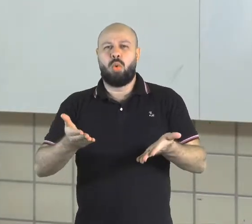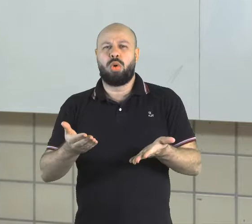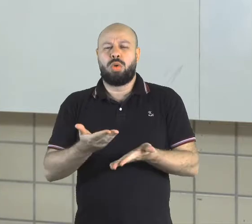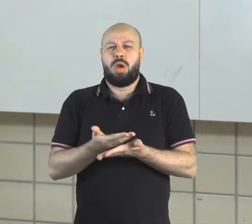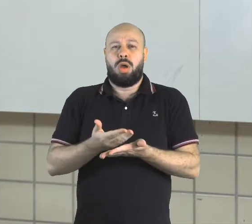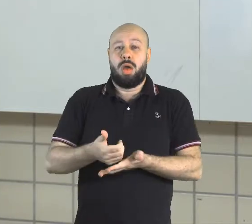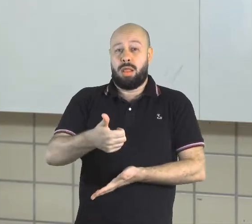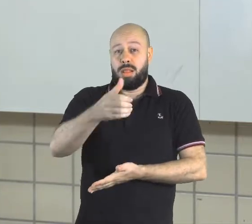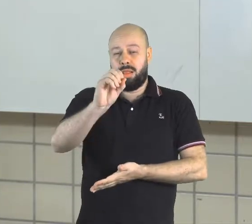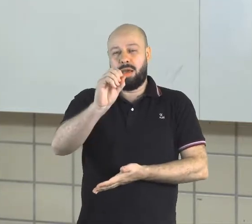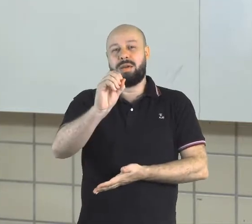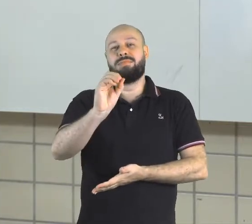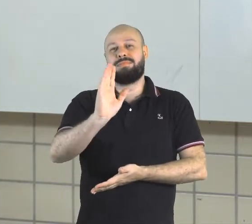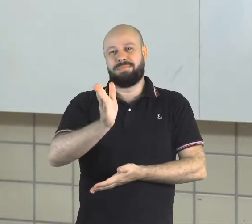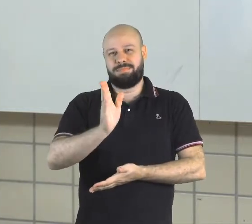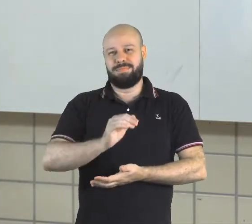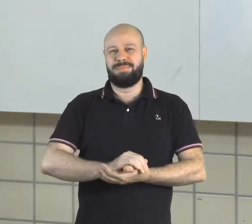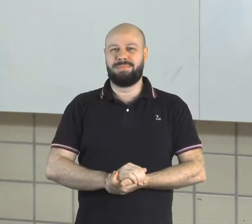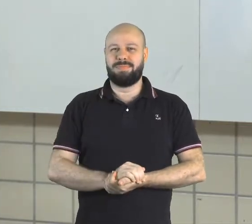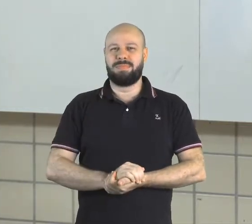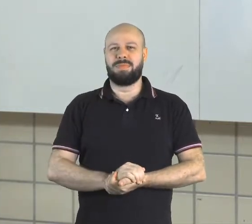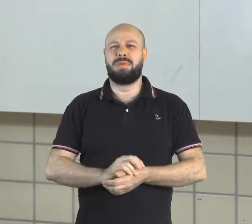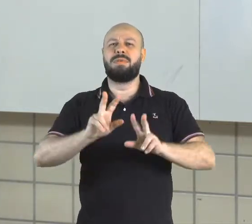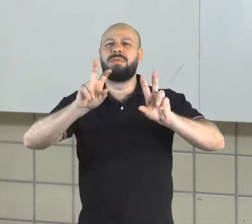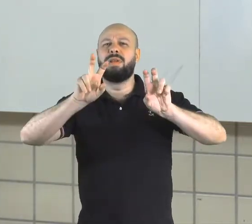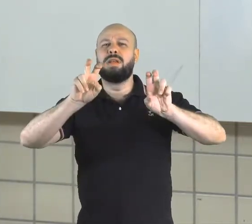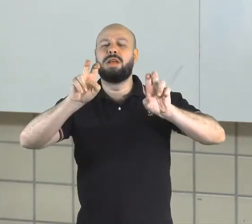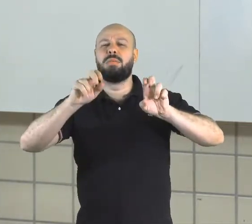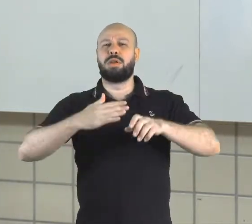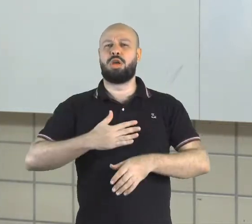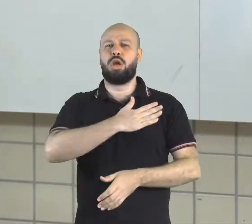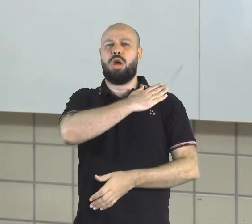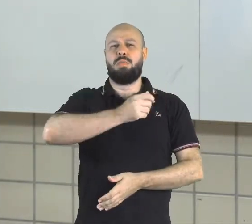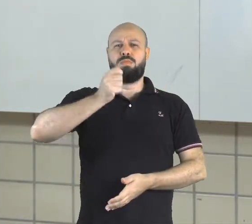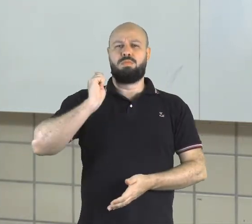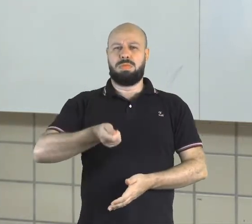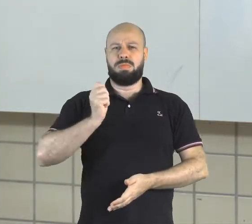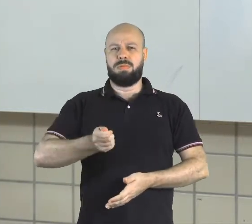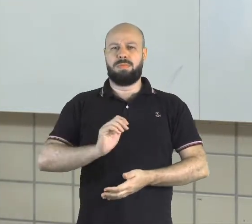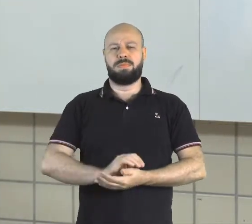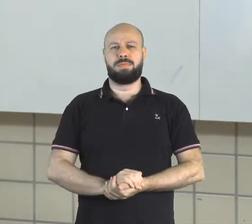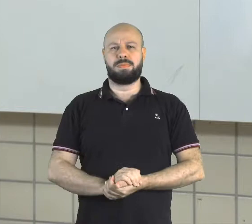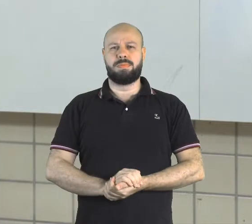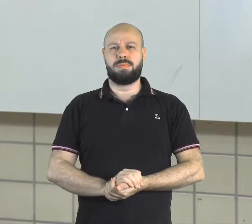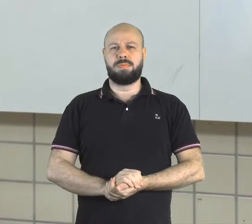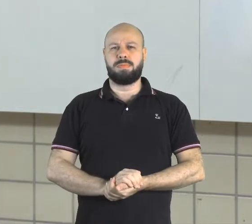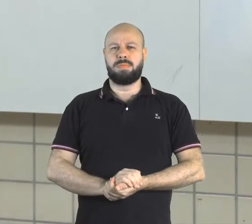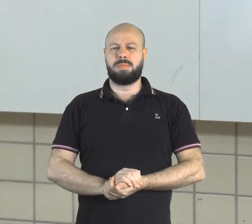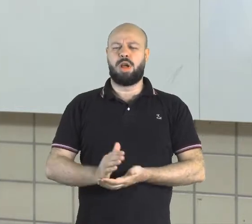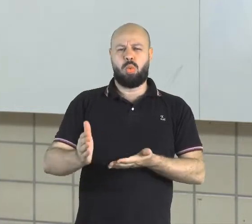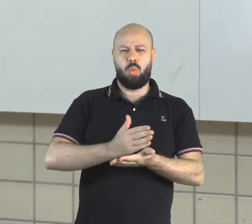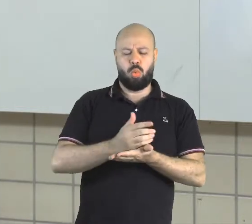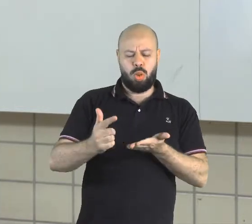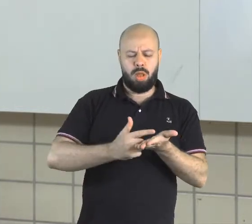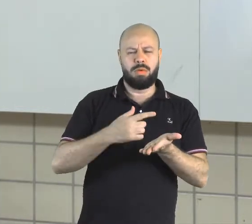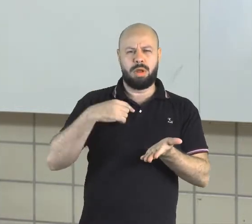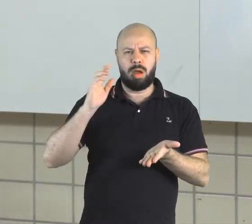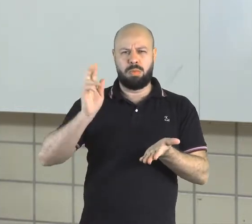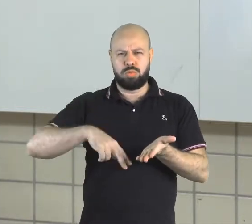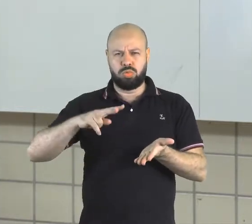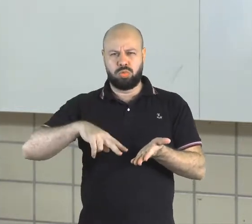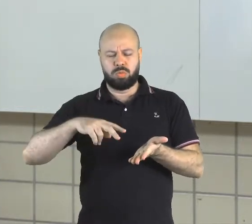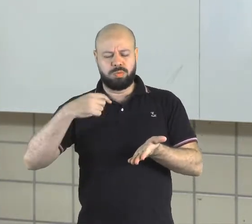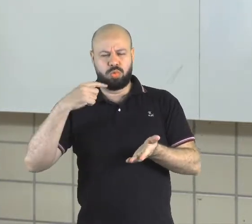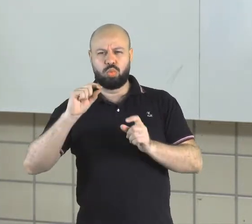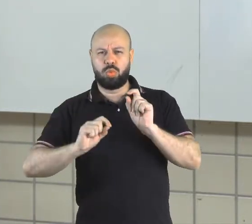número 10. Vamos falar sobre ditadura militar. Em alguns livros você vai até encontrar esse material